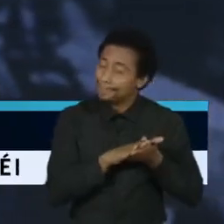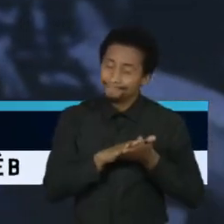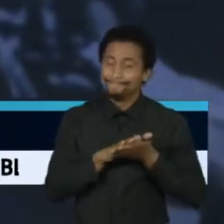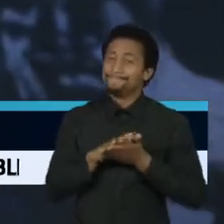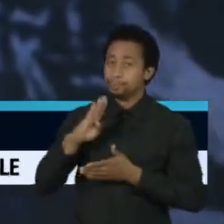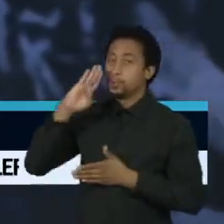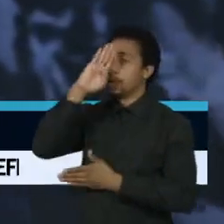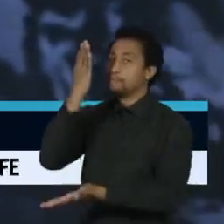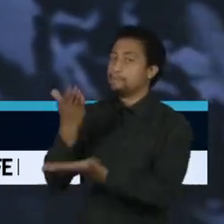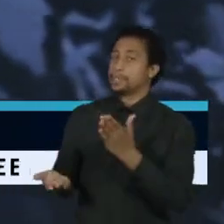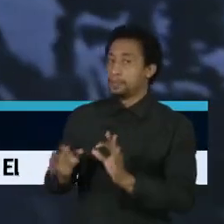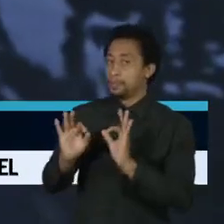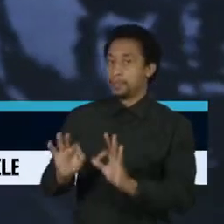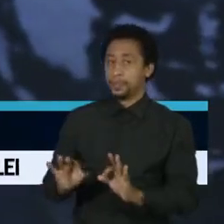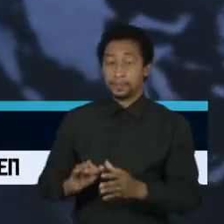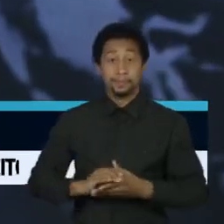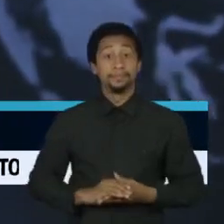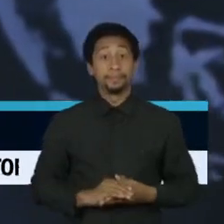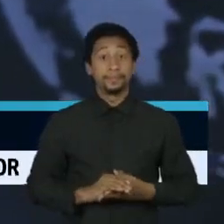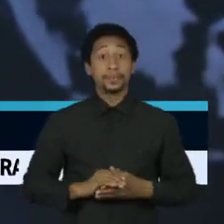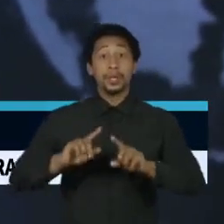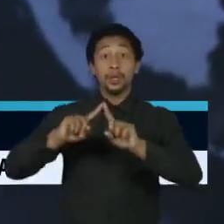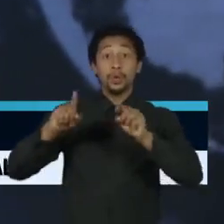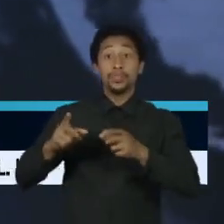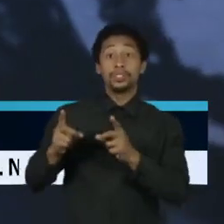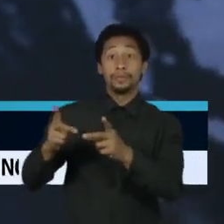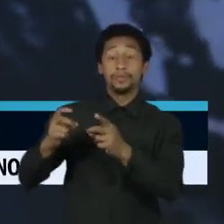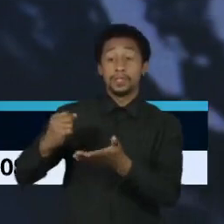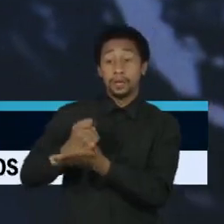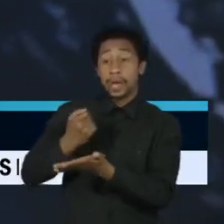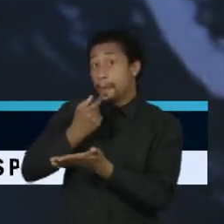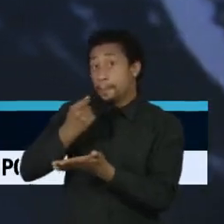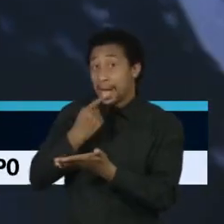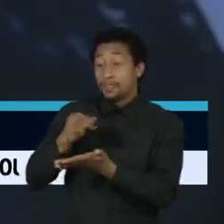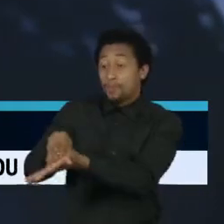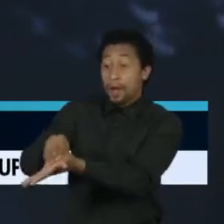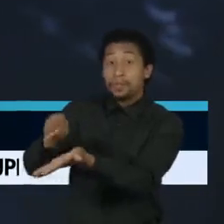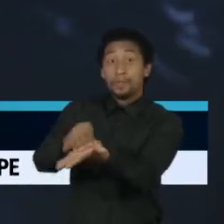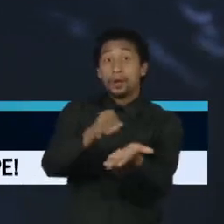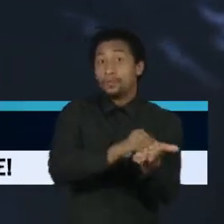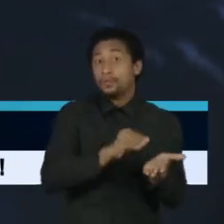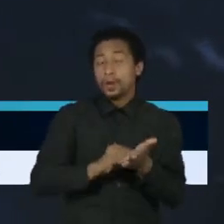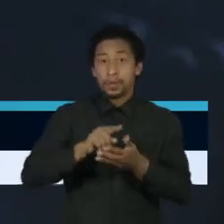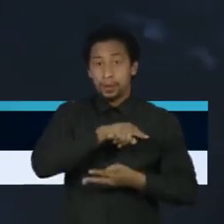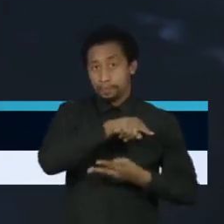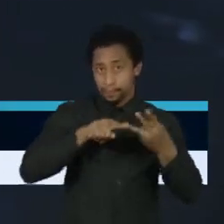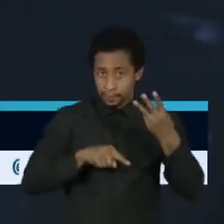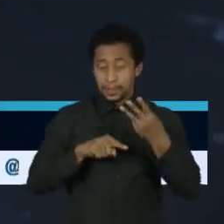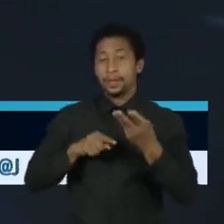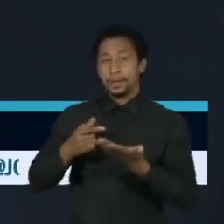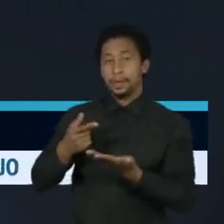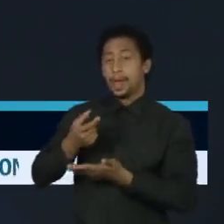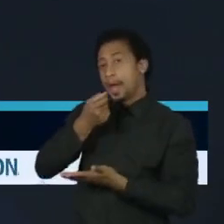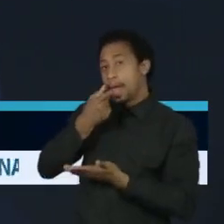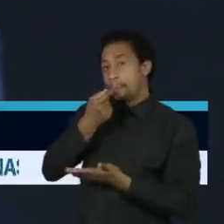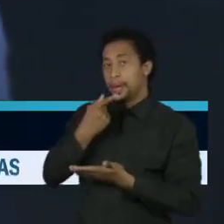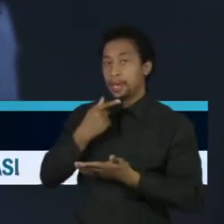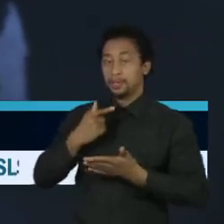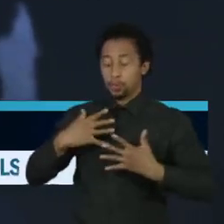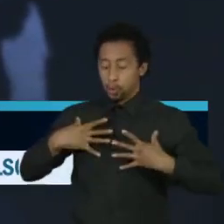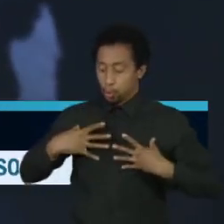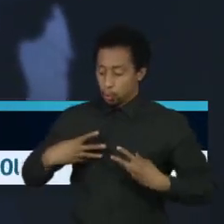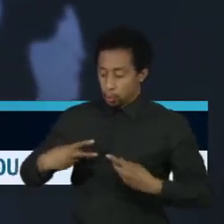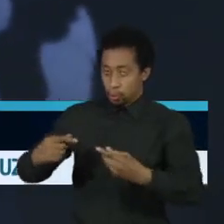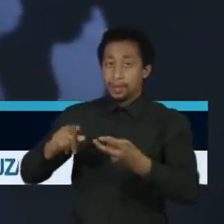Os estoques das drogarias andam desfalcados. A lista de remédios que estão em falta inclui antibióticos, antialérgicos e